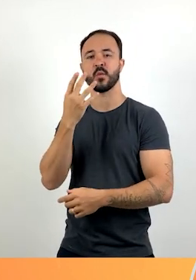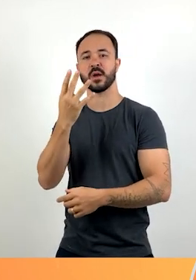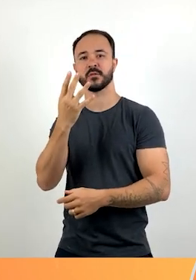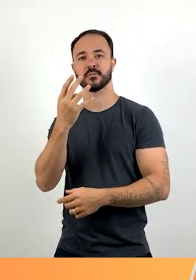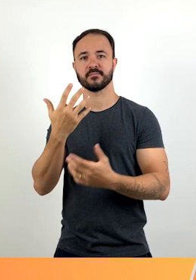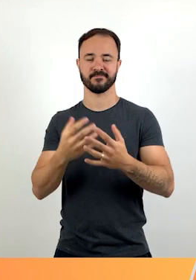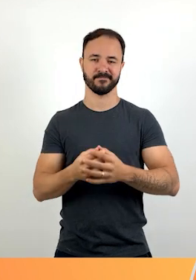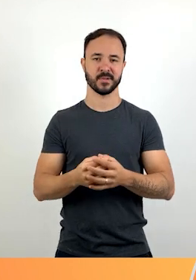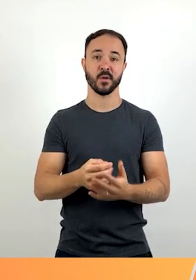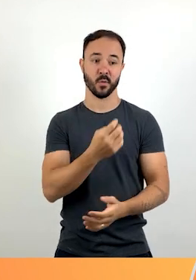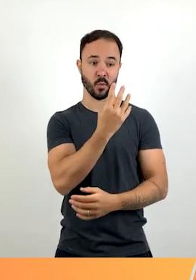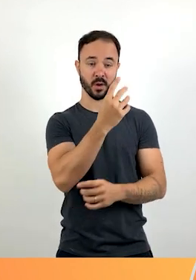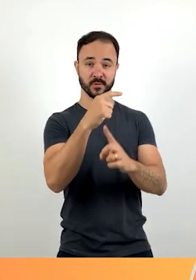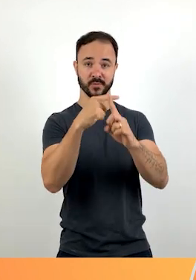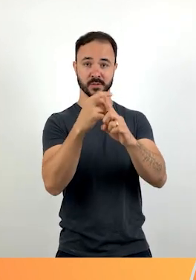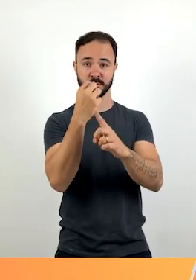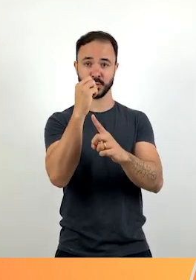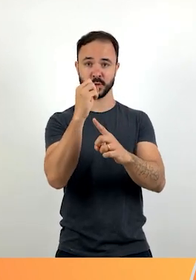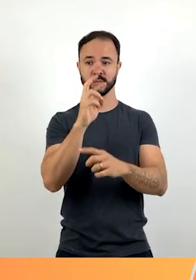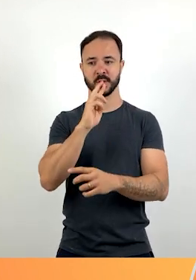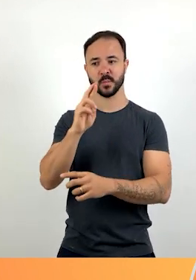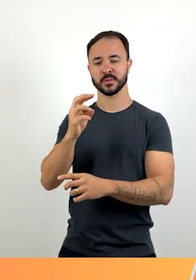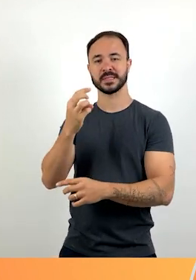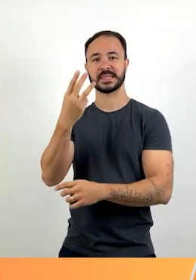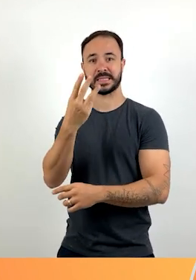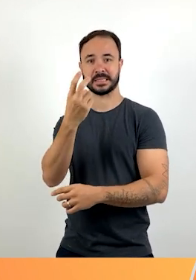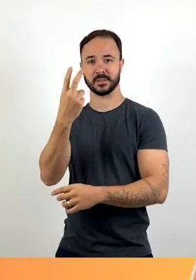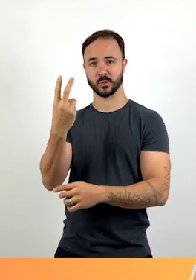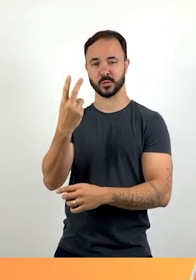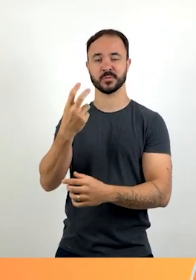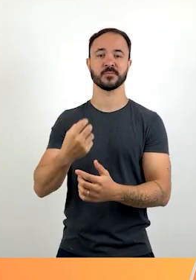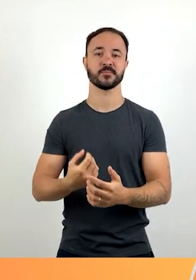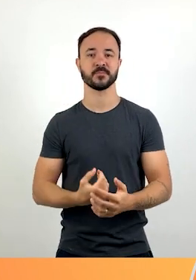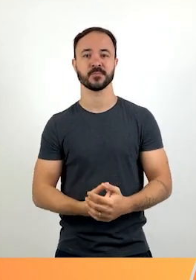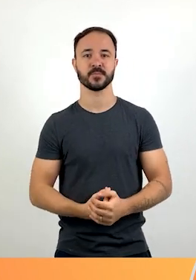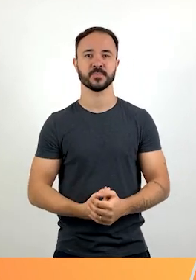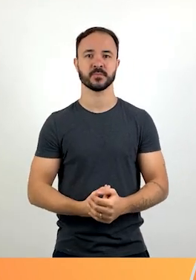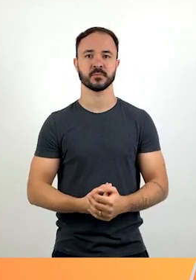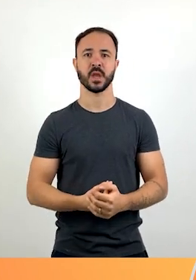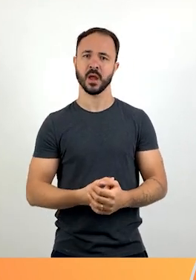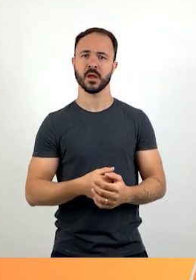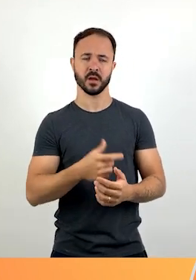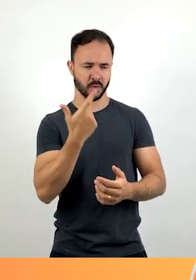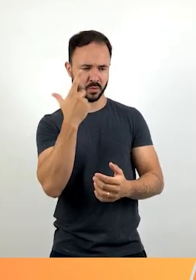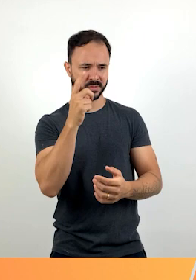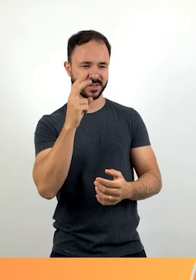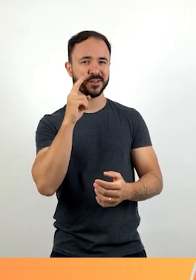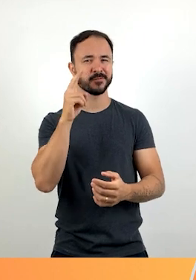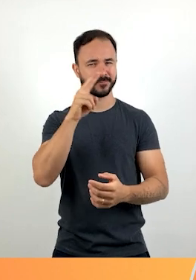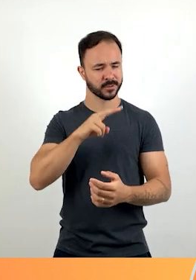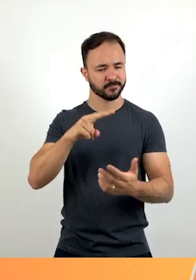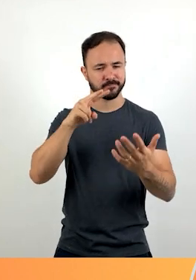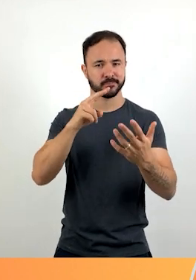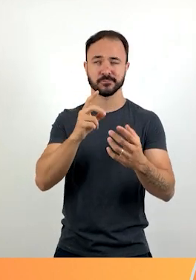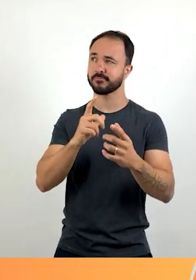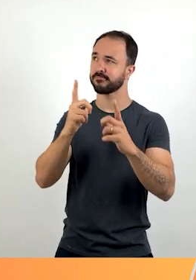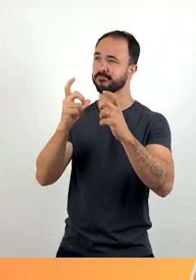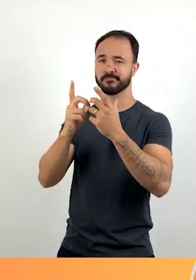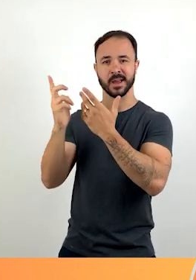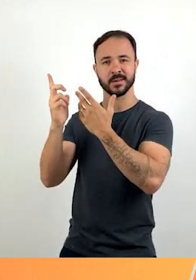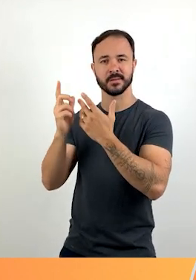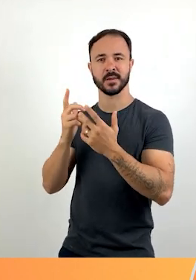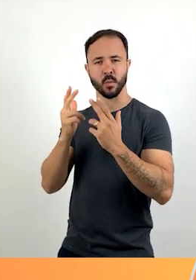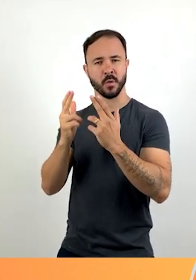é 32. Continuando, nós podemos logo resolver isso aqui. Ó. Dá para dividir. Menos 4 por 2 é